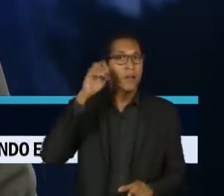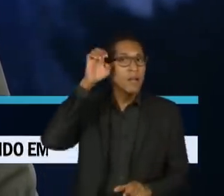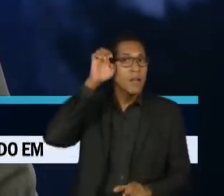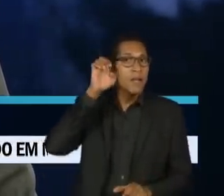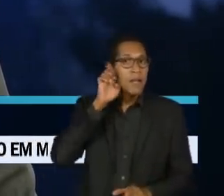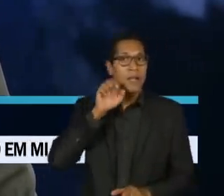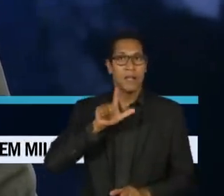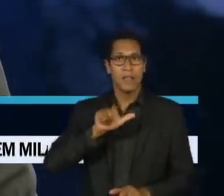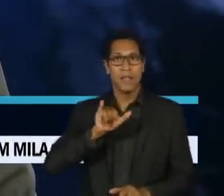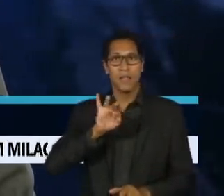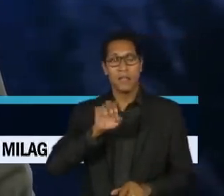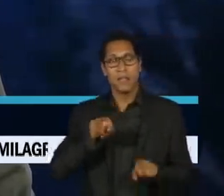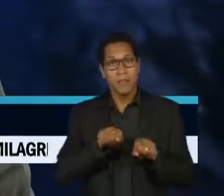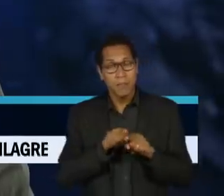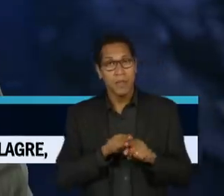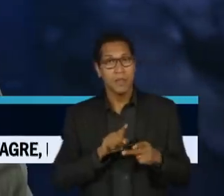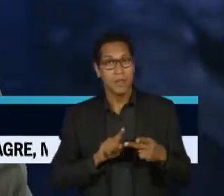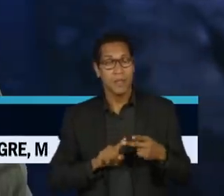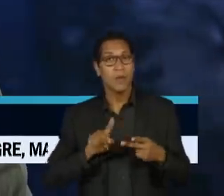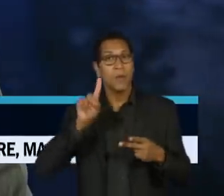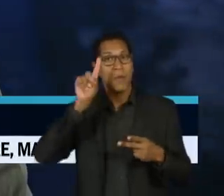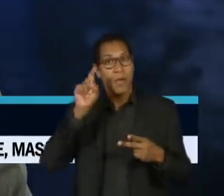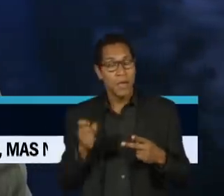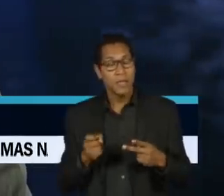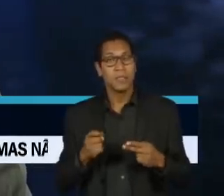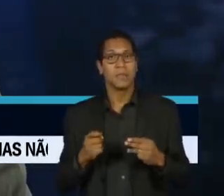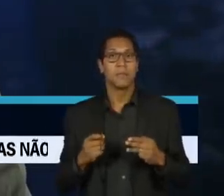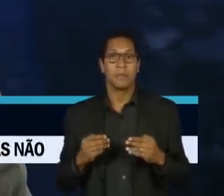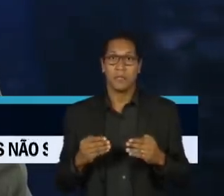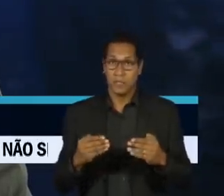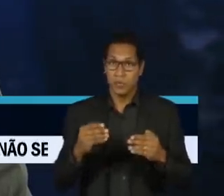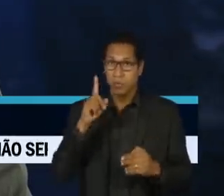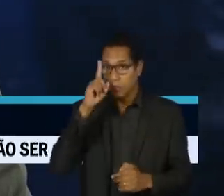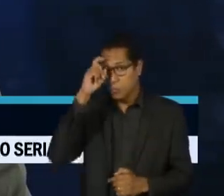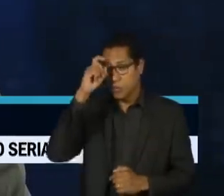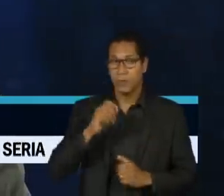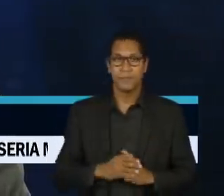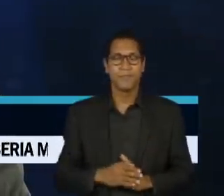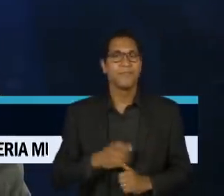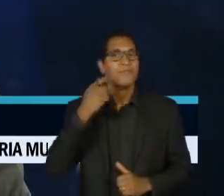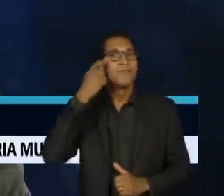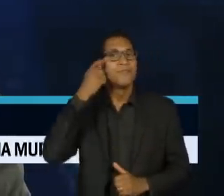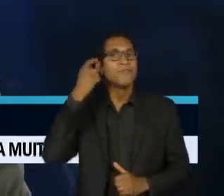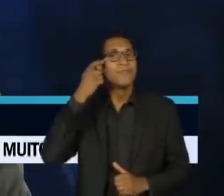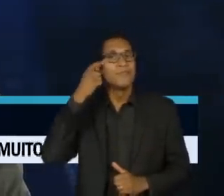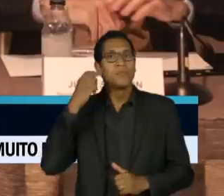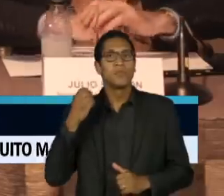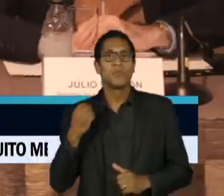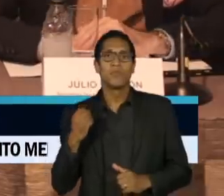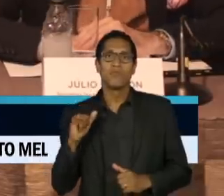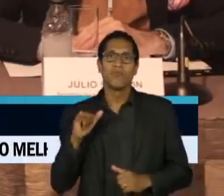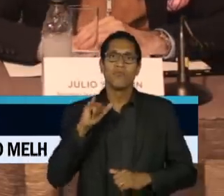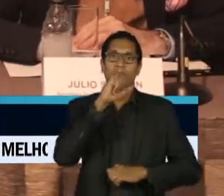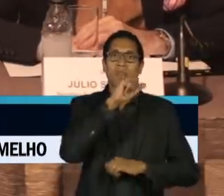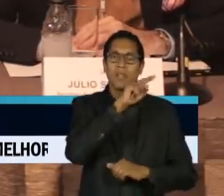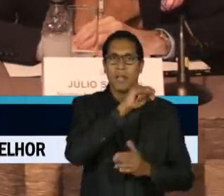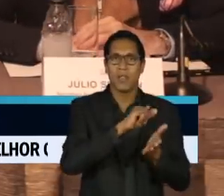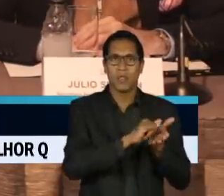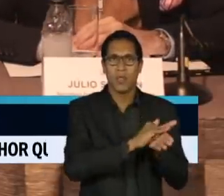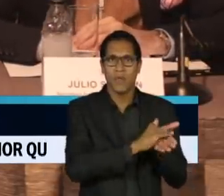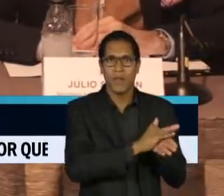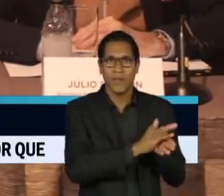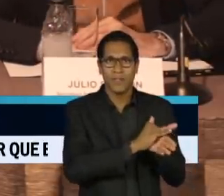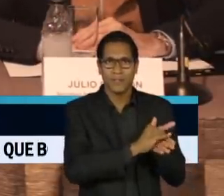juiz Sérgio Moro, que também é candidato. Dória concluiu hoje uma missão empresarial em Nova York. O governador fez